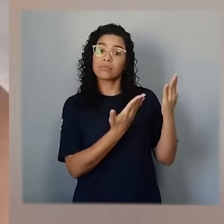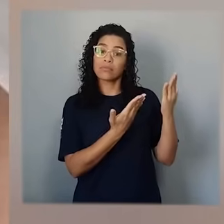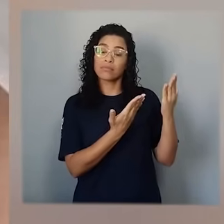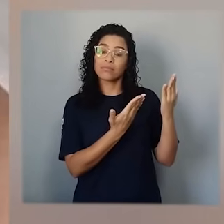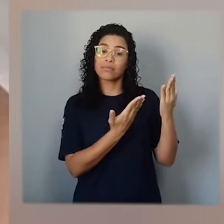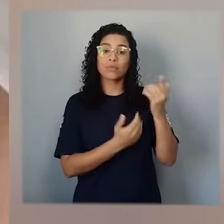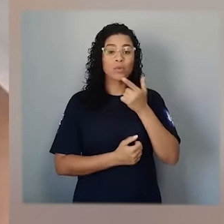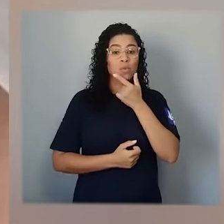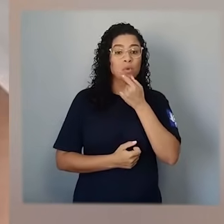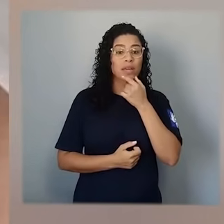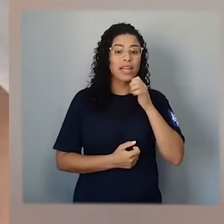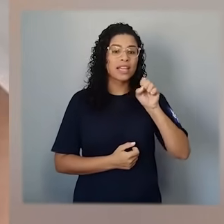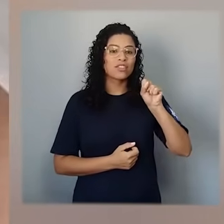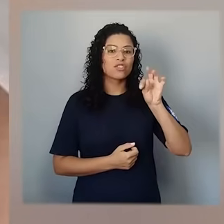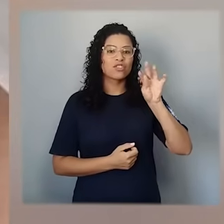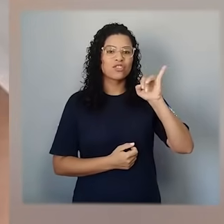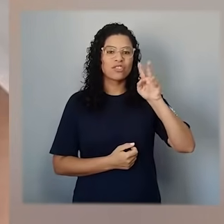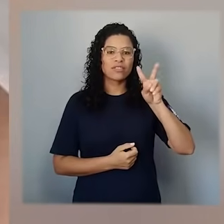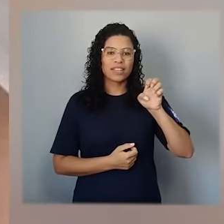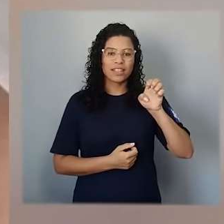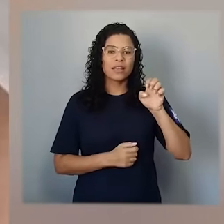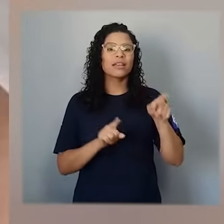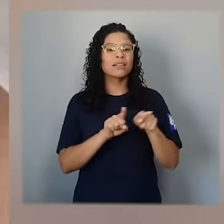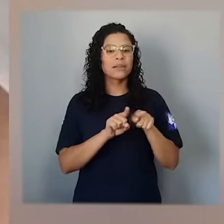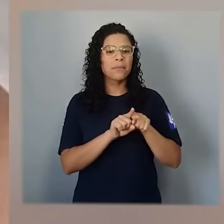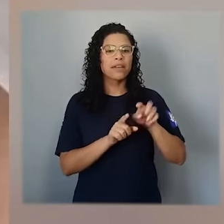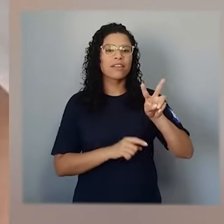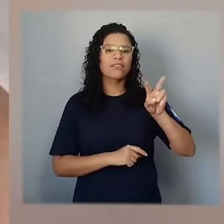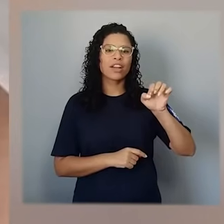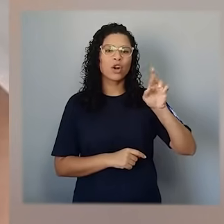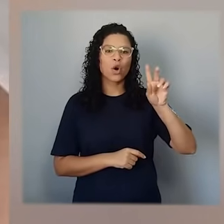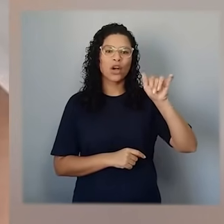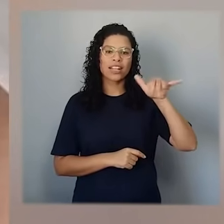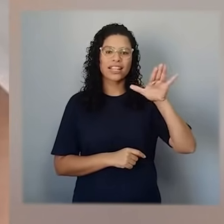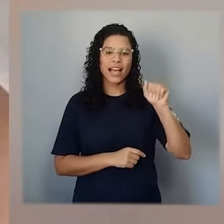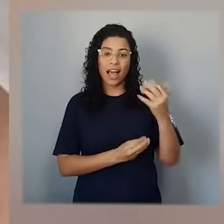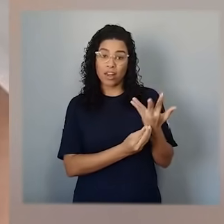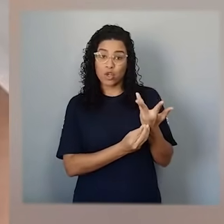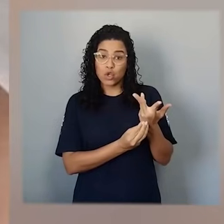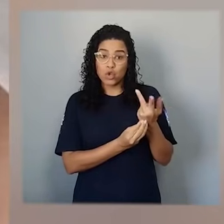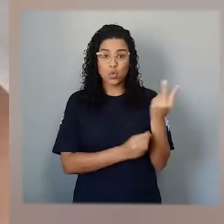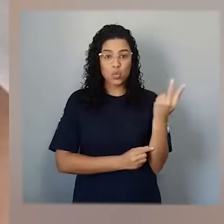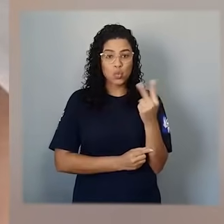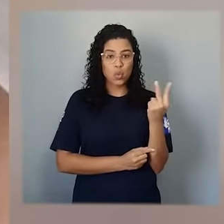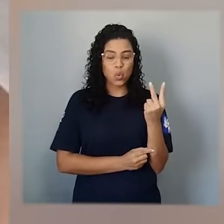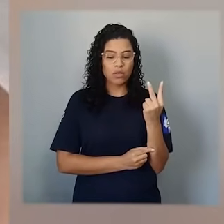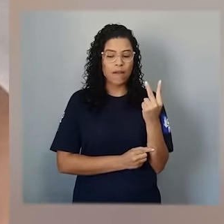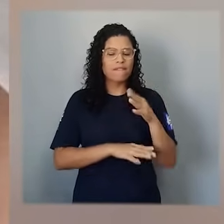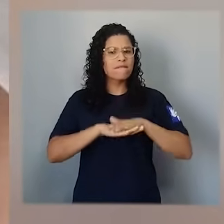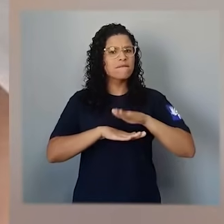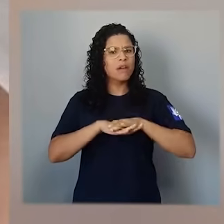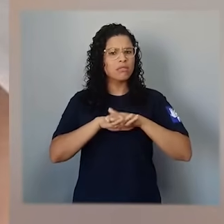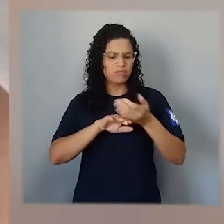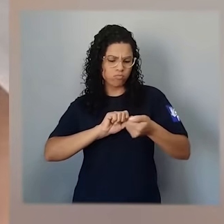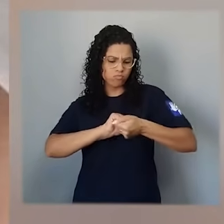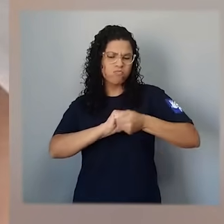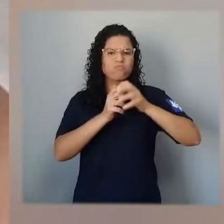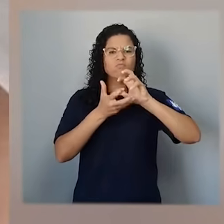do Stephen e da Verônica. Olhem só como eles